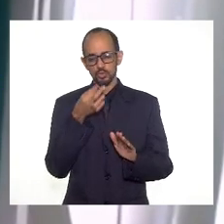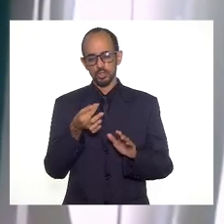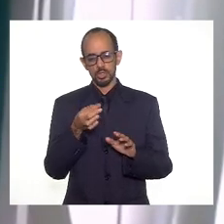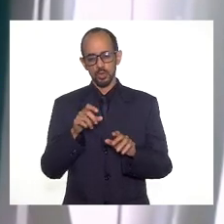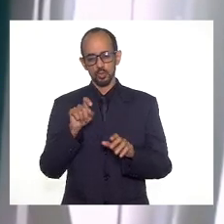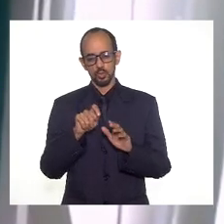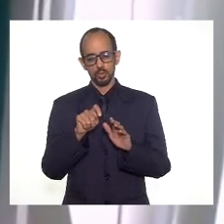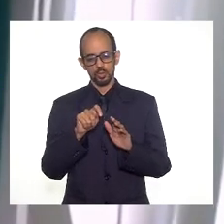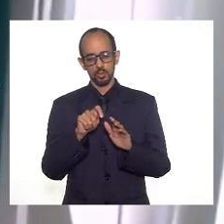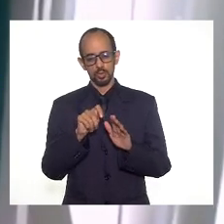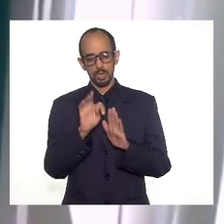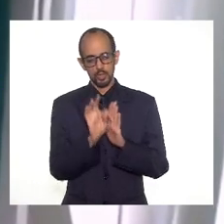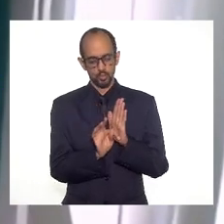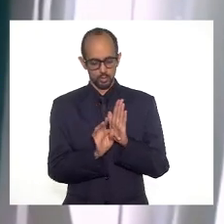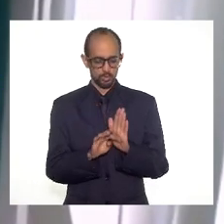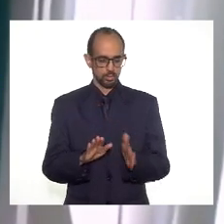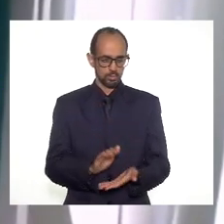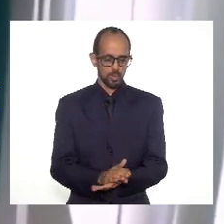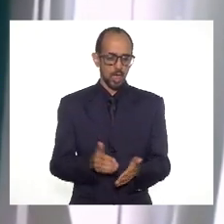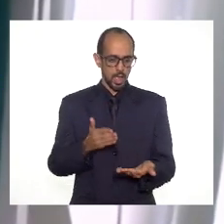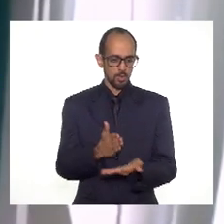aprovado nos termos do substitutivo.